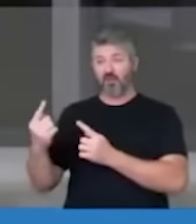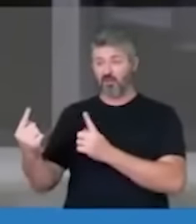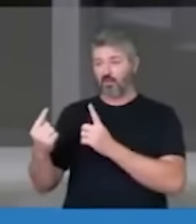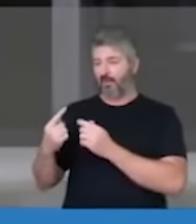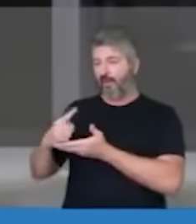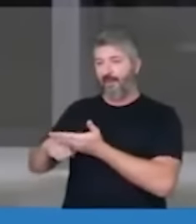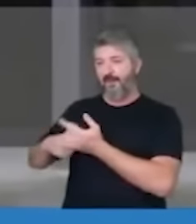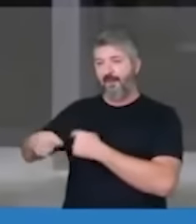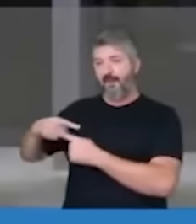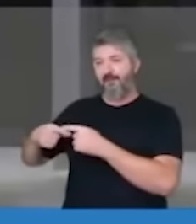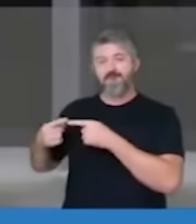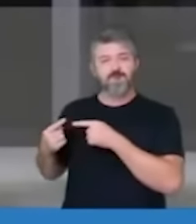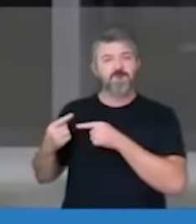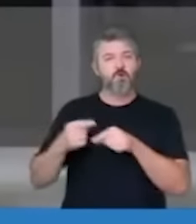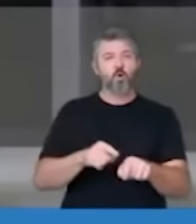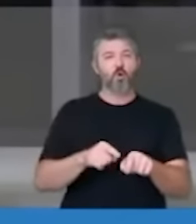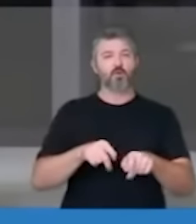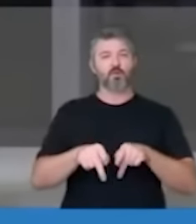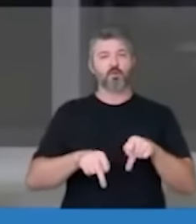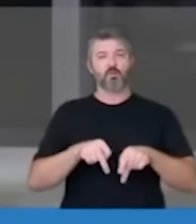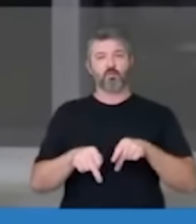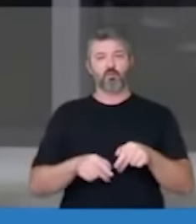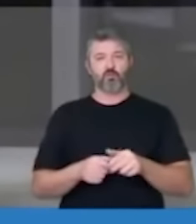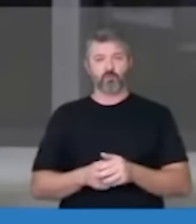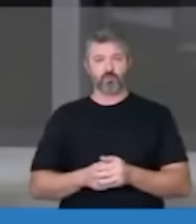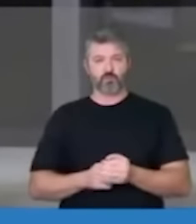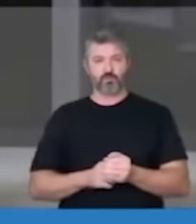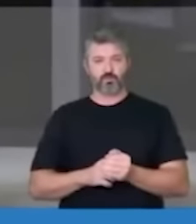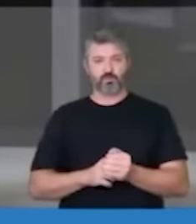tramaram contra o povo brasileiro,